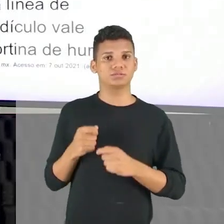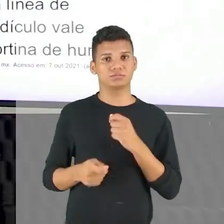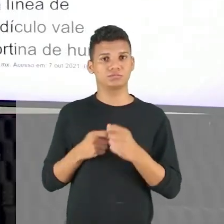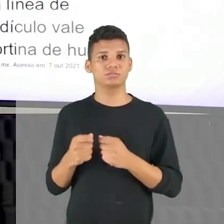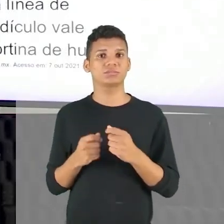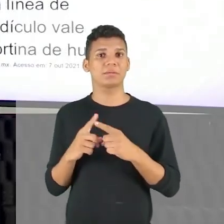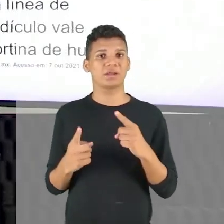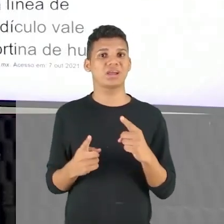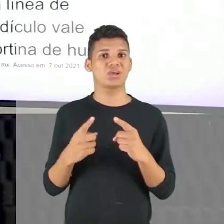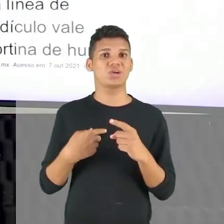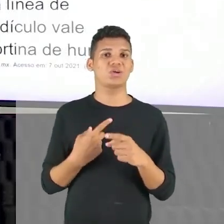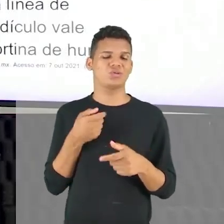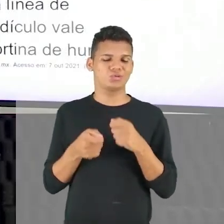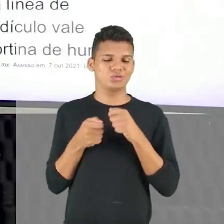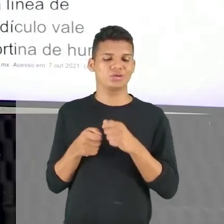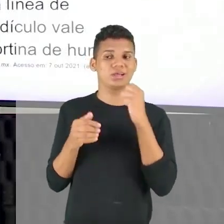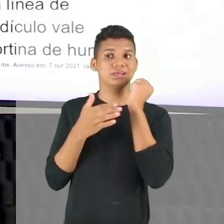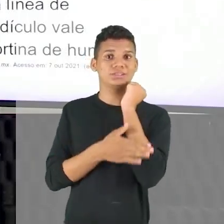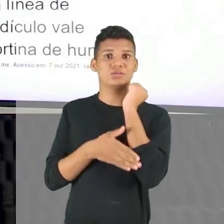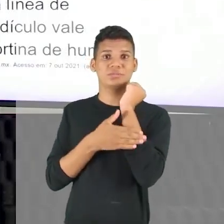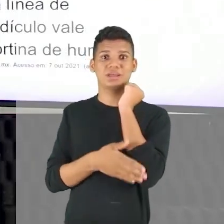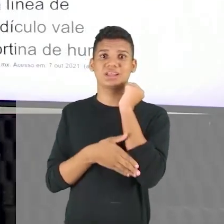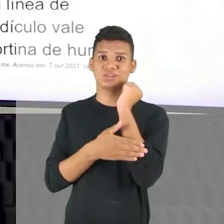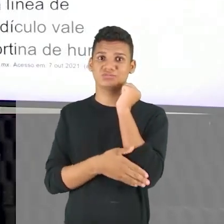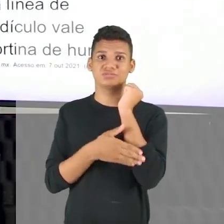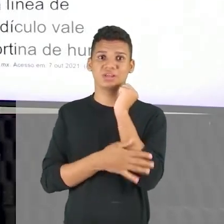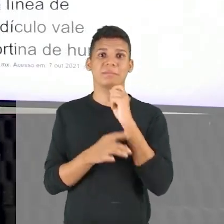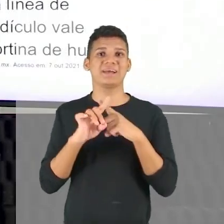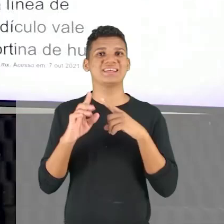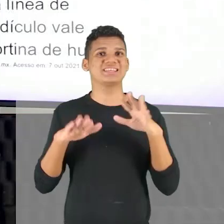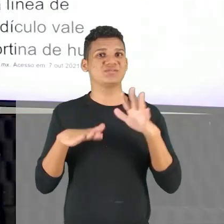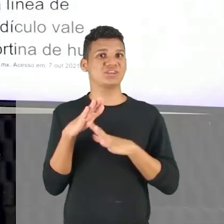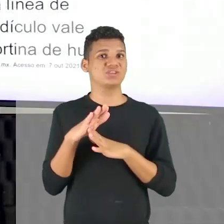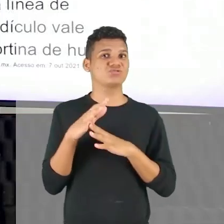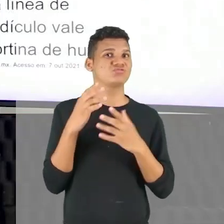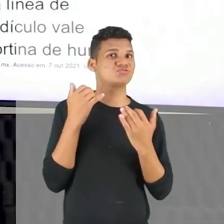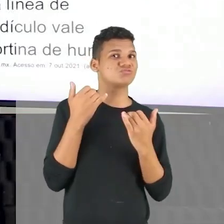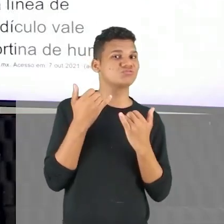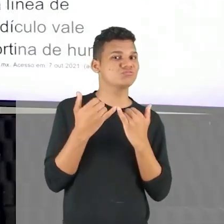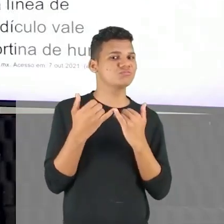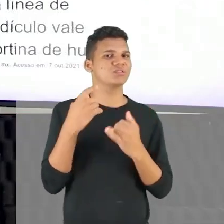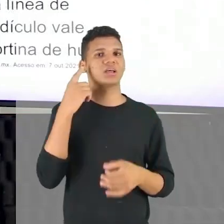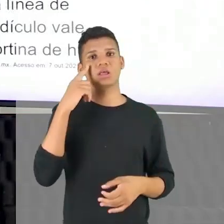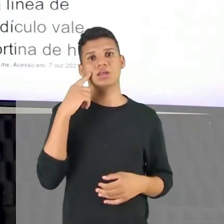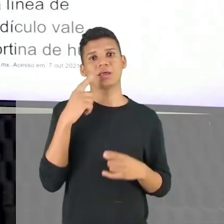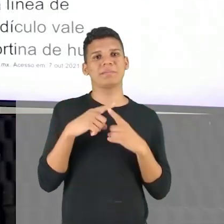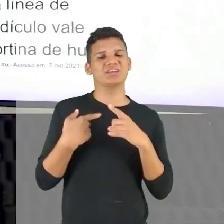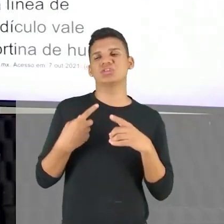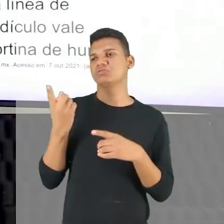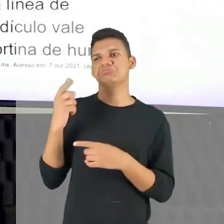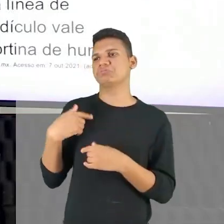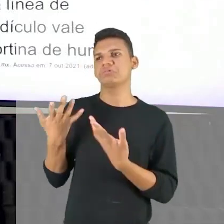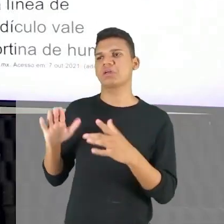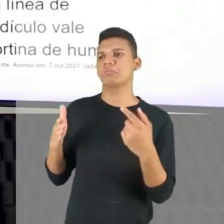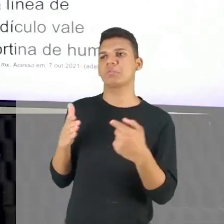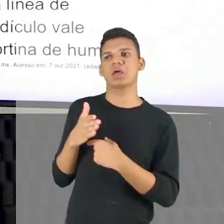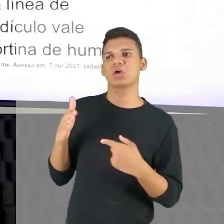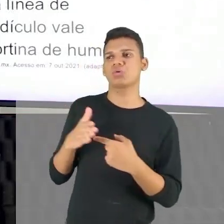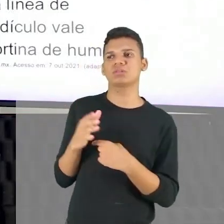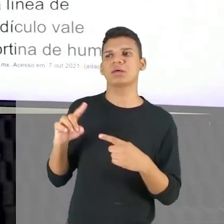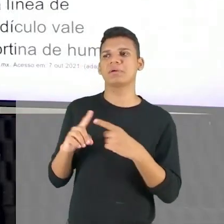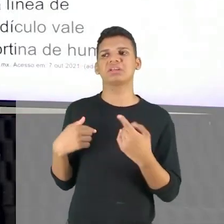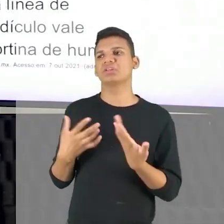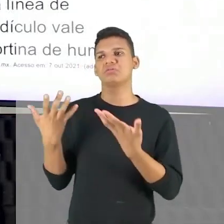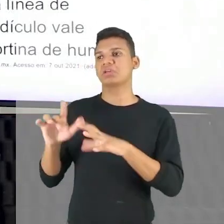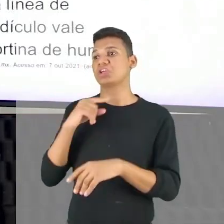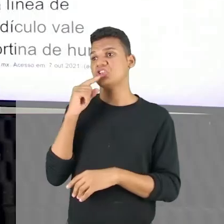manipulador, ele é ciumento e, às vezes, quase paranoico. Não admite perguntas, né, questionamentos, nem quer que ninguém